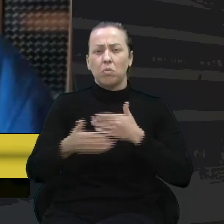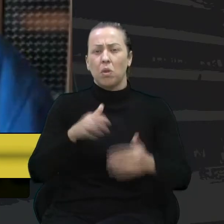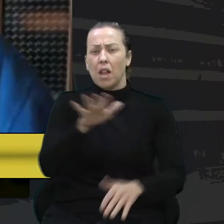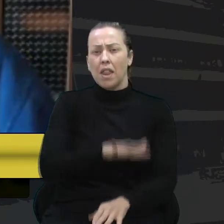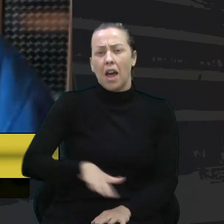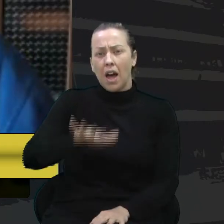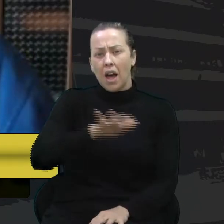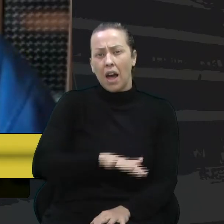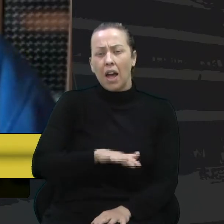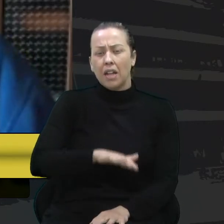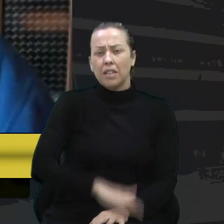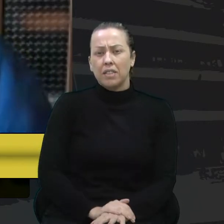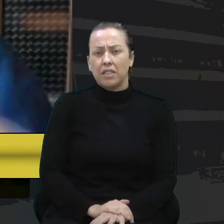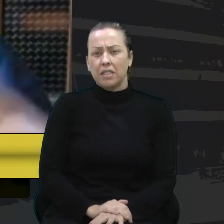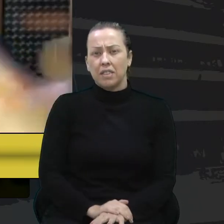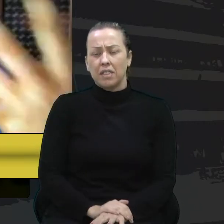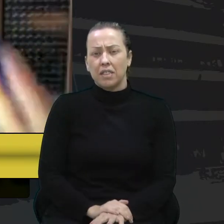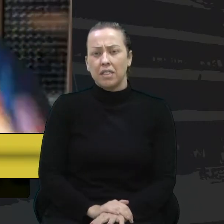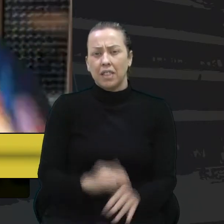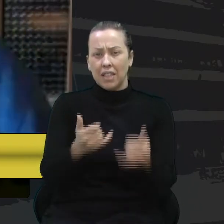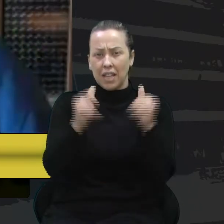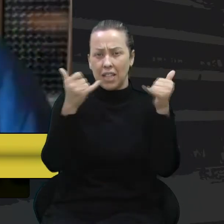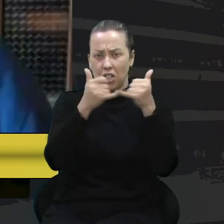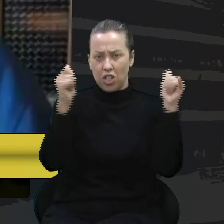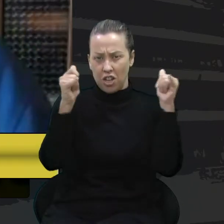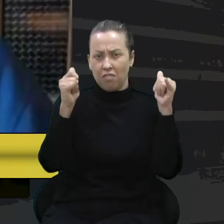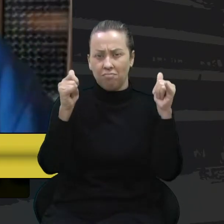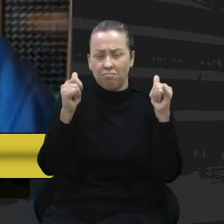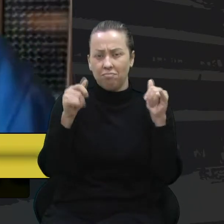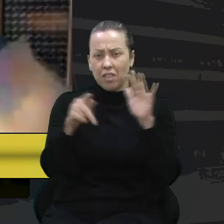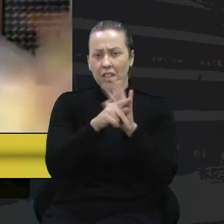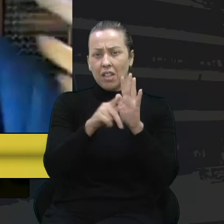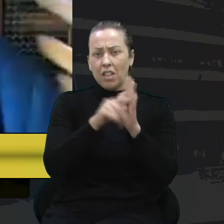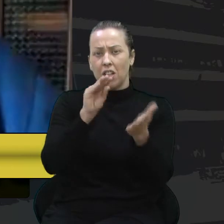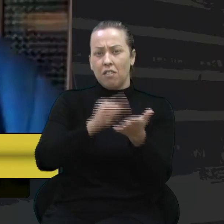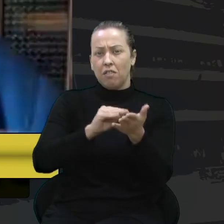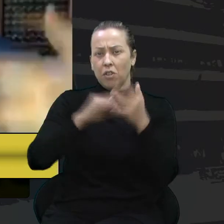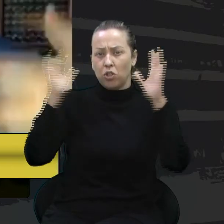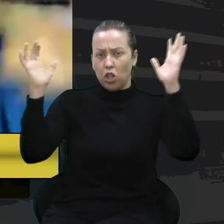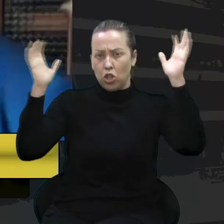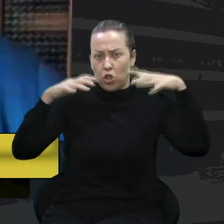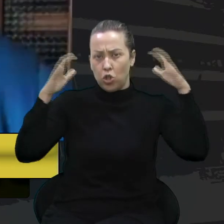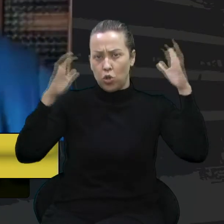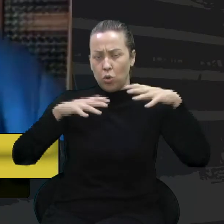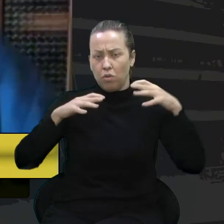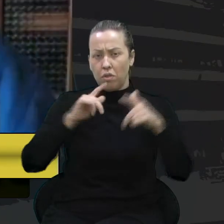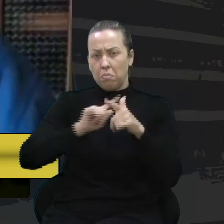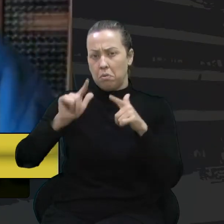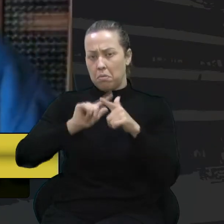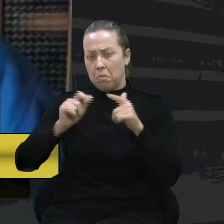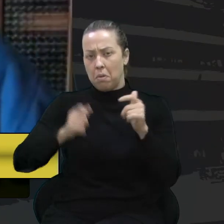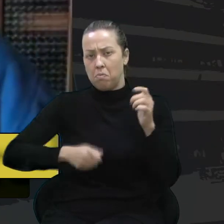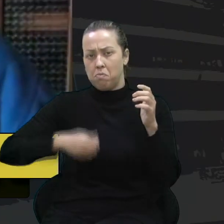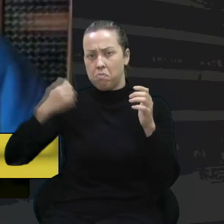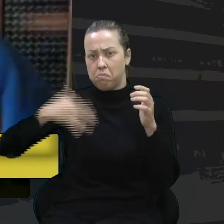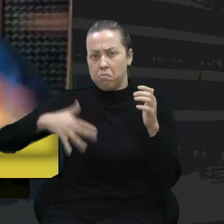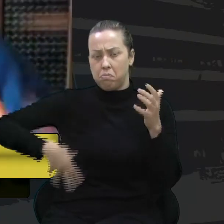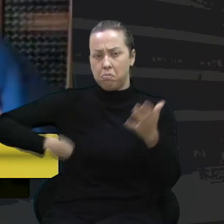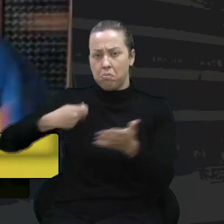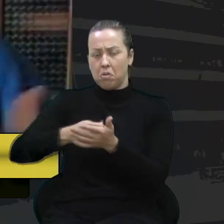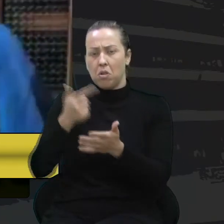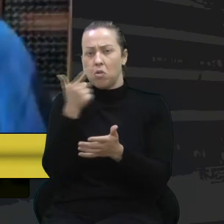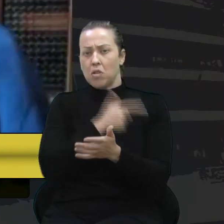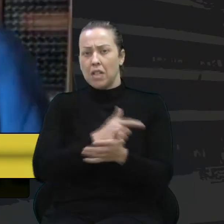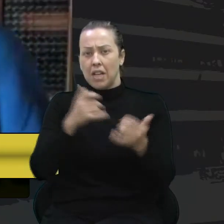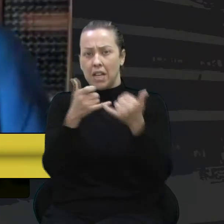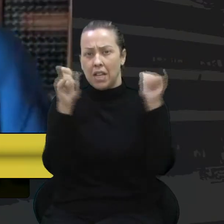questão da questão da energia elétrica, né, pela falta de chuva, por toda essa questão, né, que a gente não está conseguindo dar conta da produção